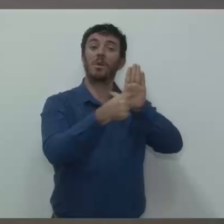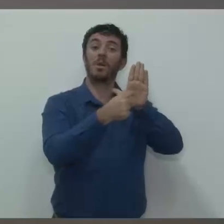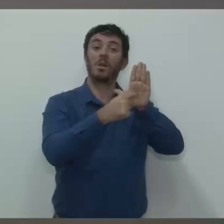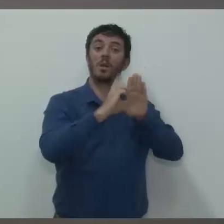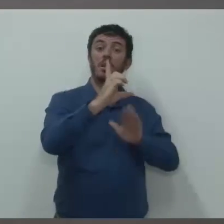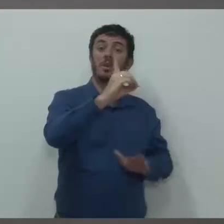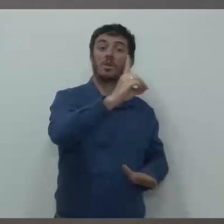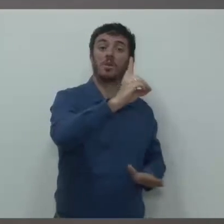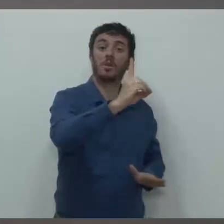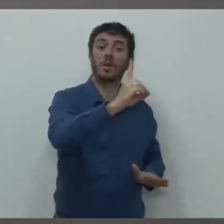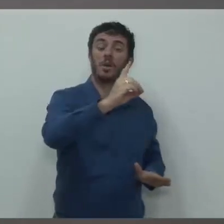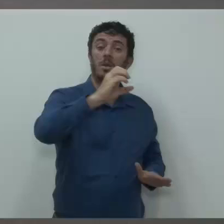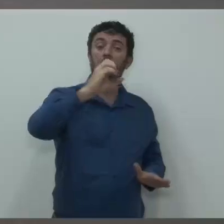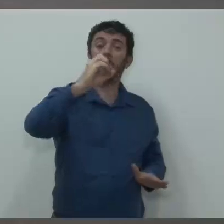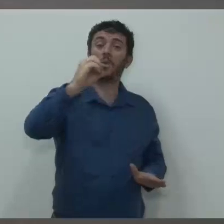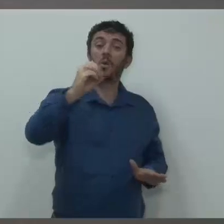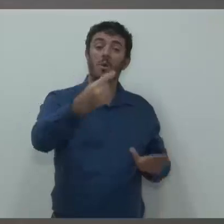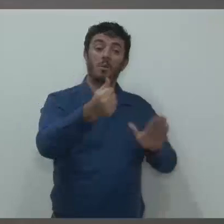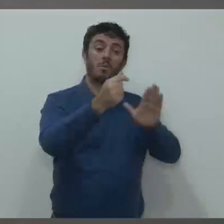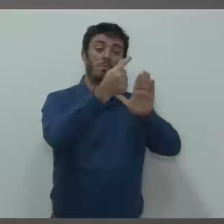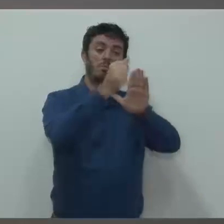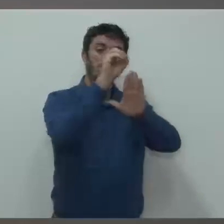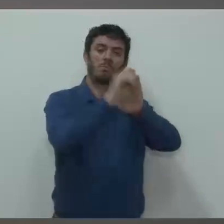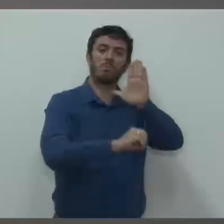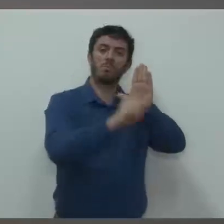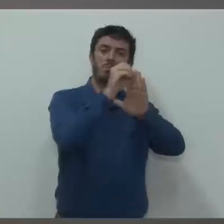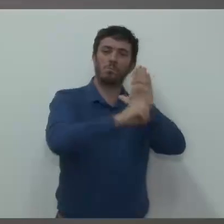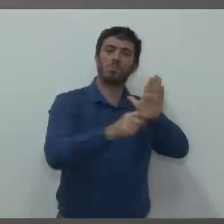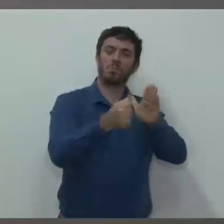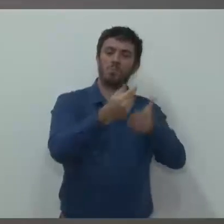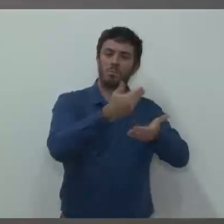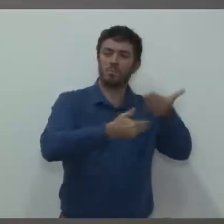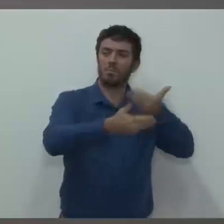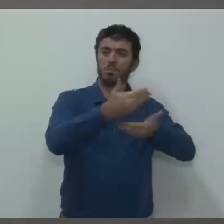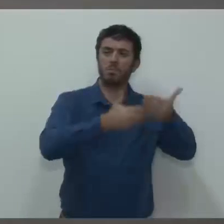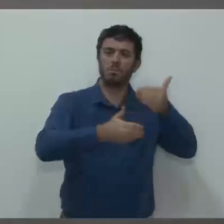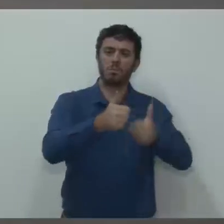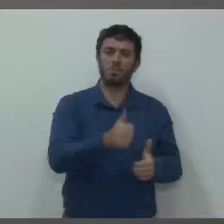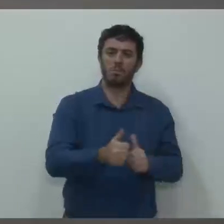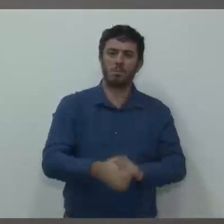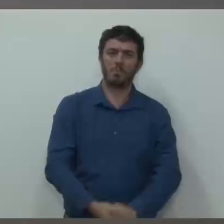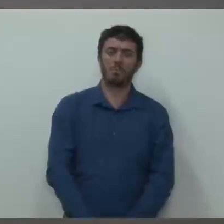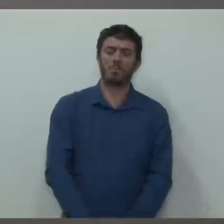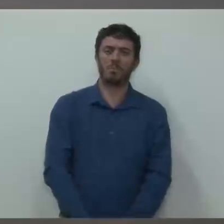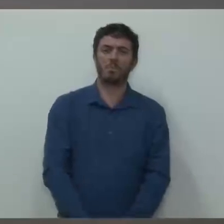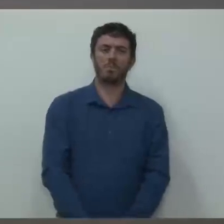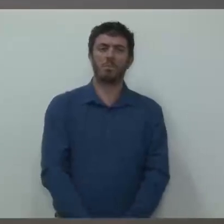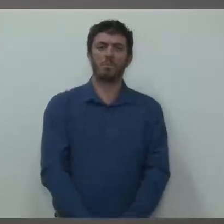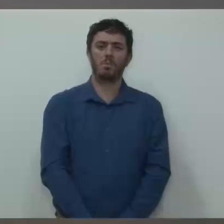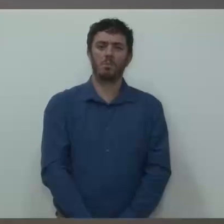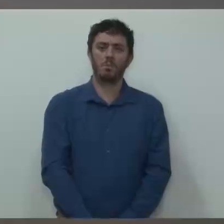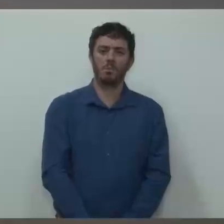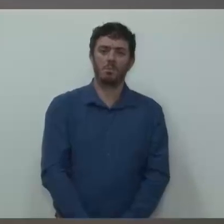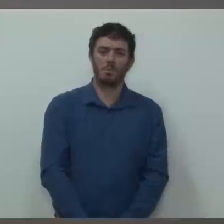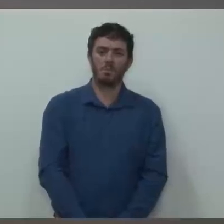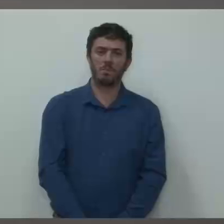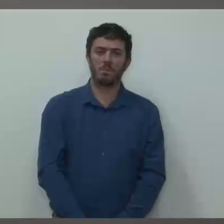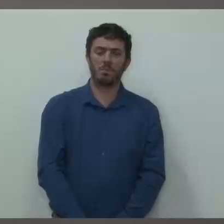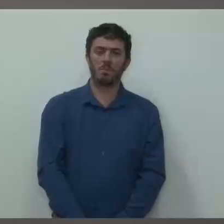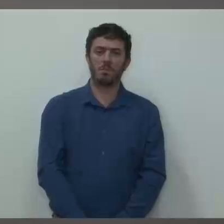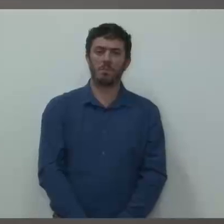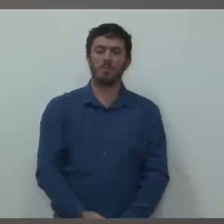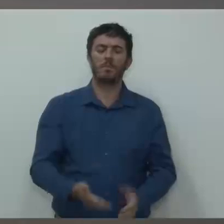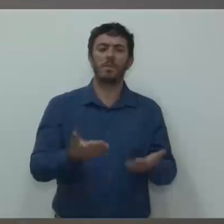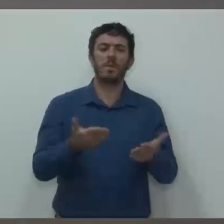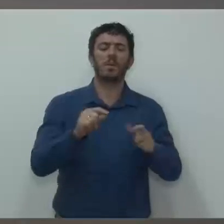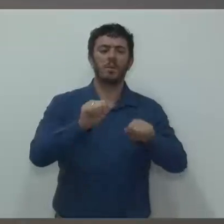incorporar as diretrizes e as prioridades nelas contidos, fecha aspas aí, continua, não é a ideia detalhar aqui. Mas para a gente ter noção clara,